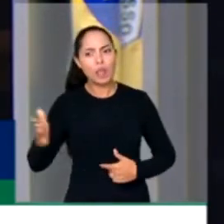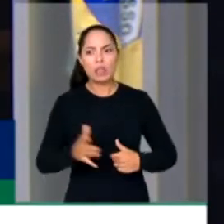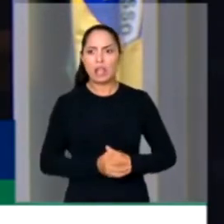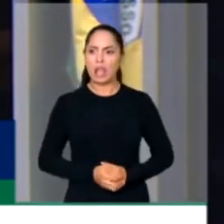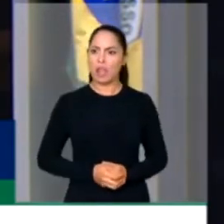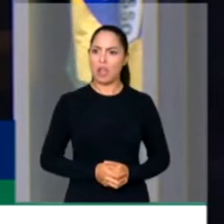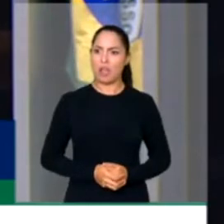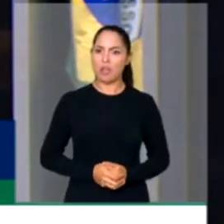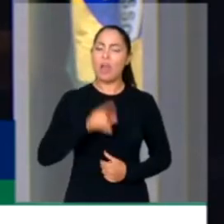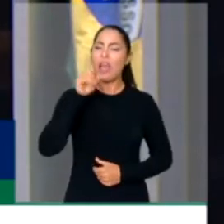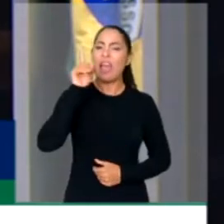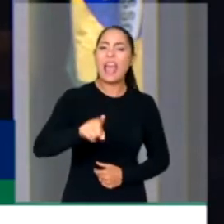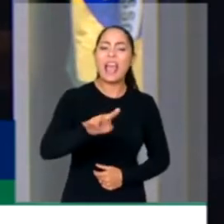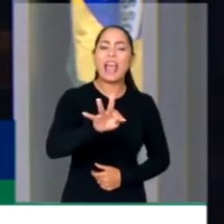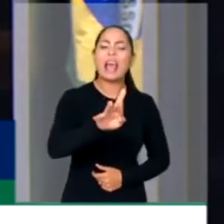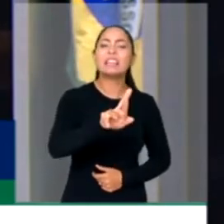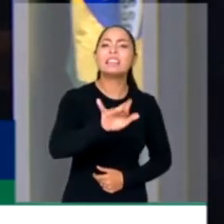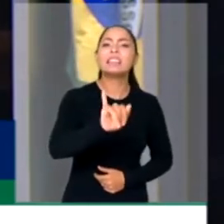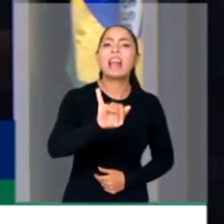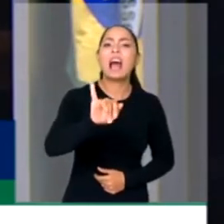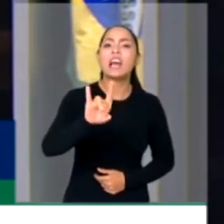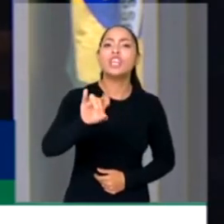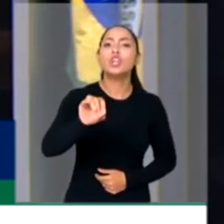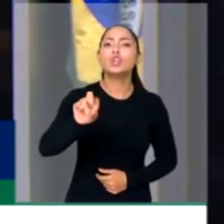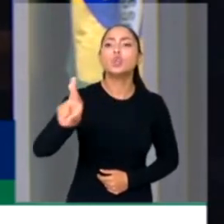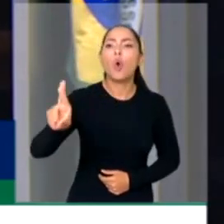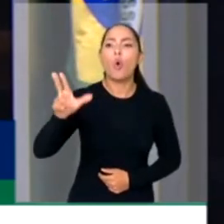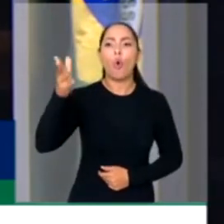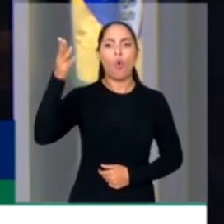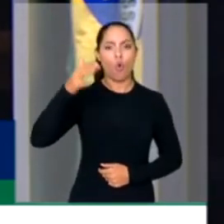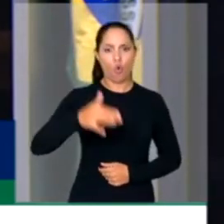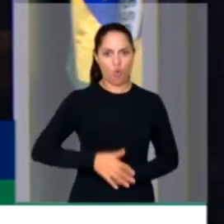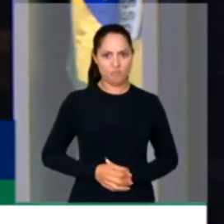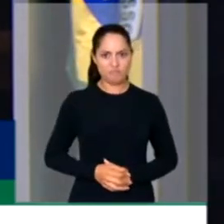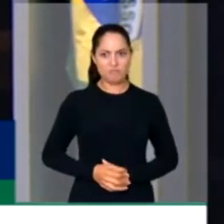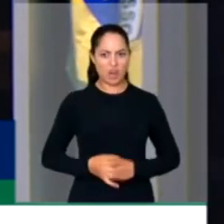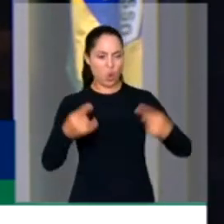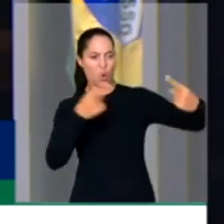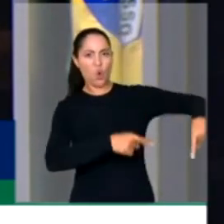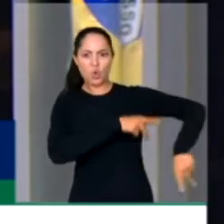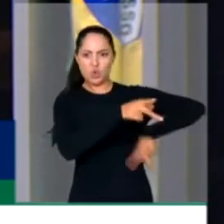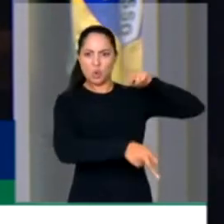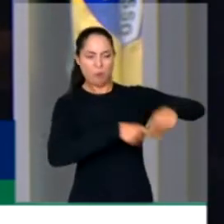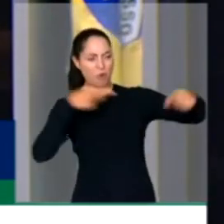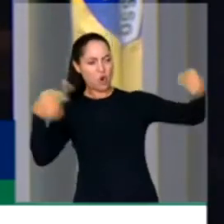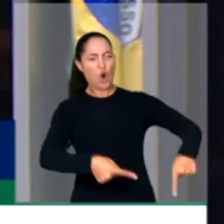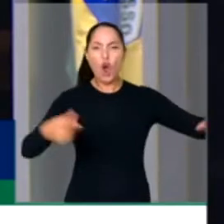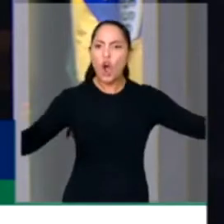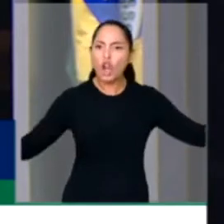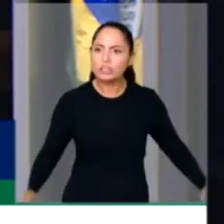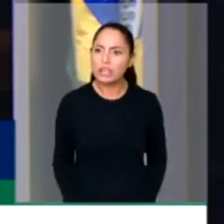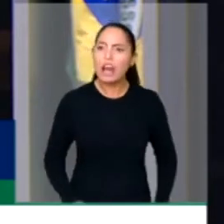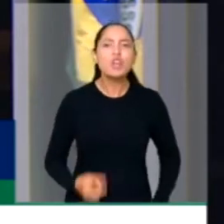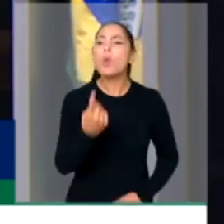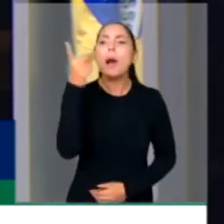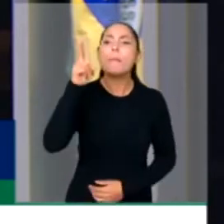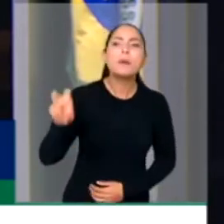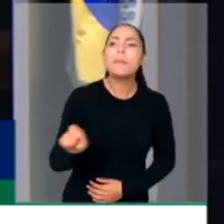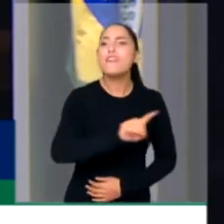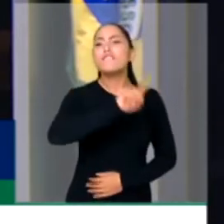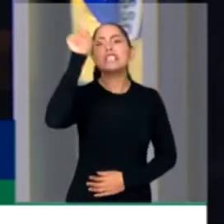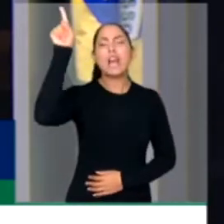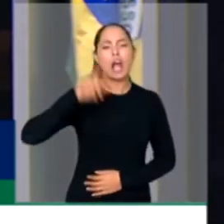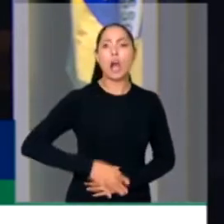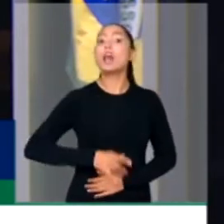que um traidor. E essa não é a primeira vez que ele trai a população brasileira. Traiu